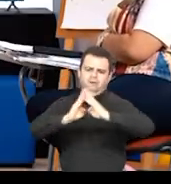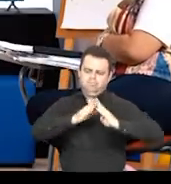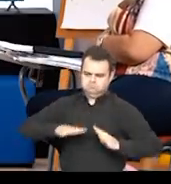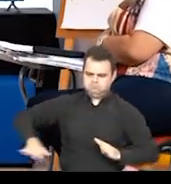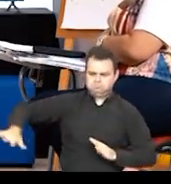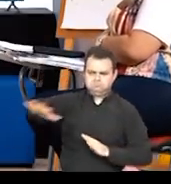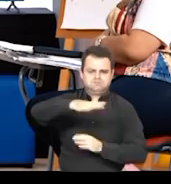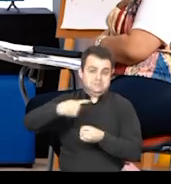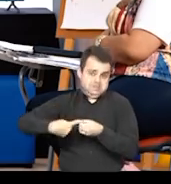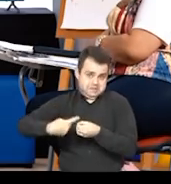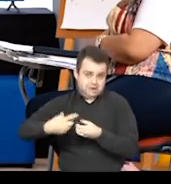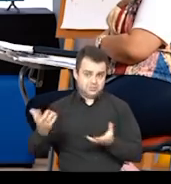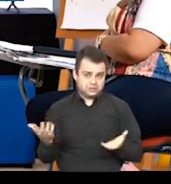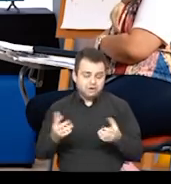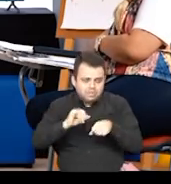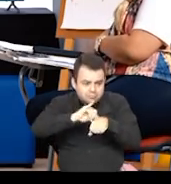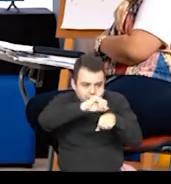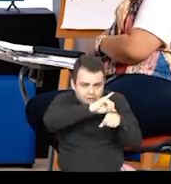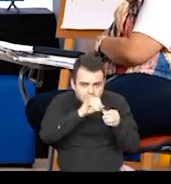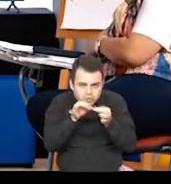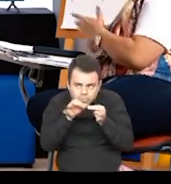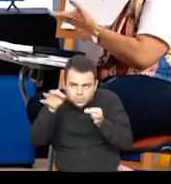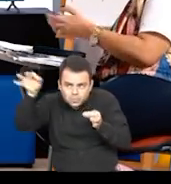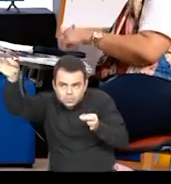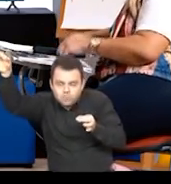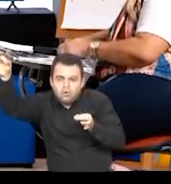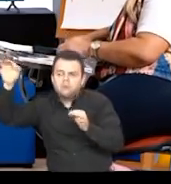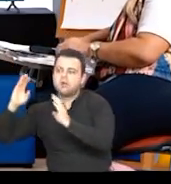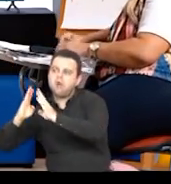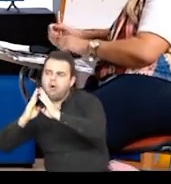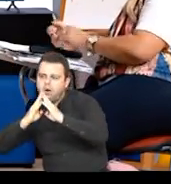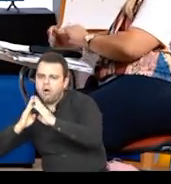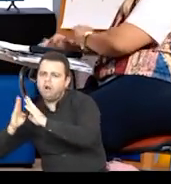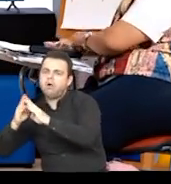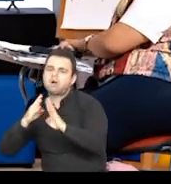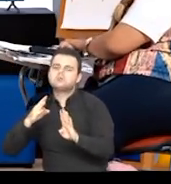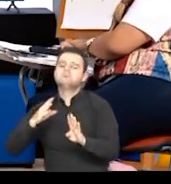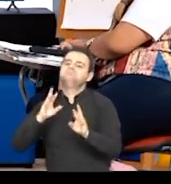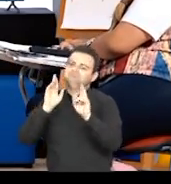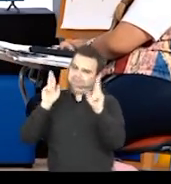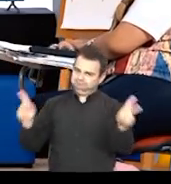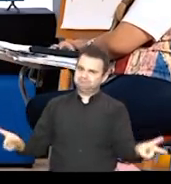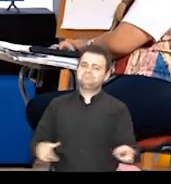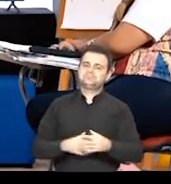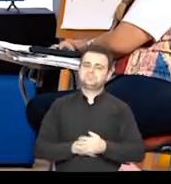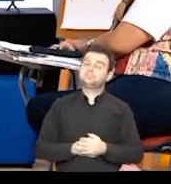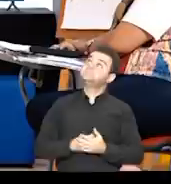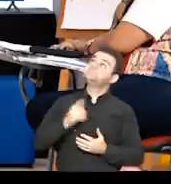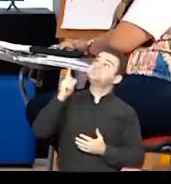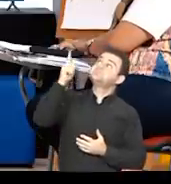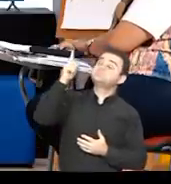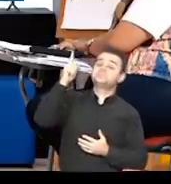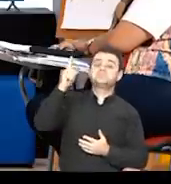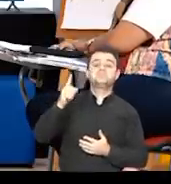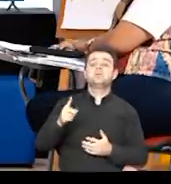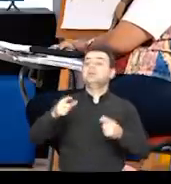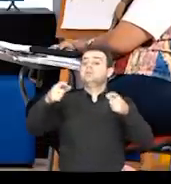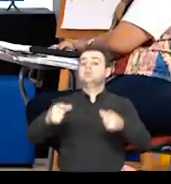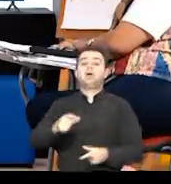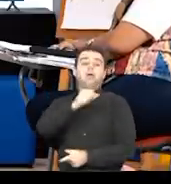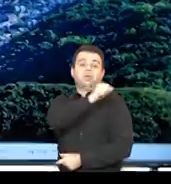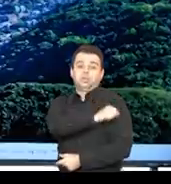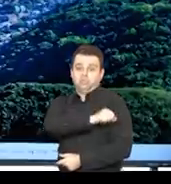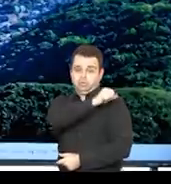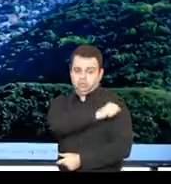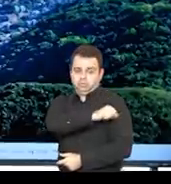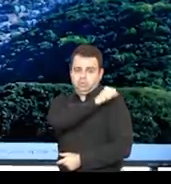mora longe do centro, provavelmente a paisagem do seu bairro vai ser bem diferente. Temos agora um pedacinho do Rio de